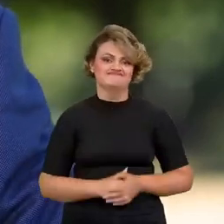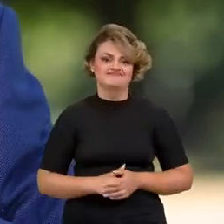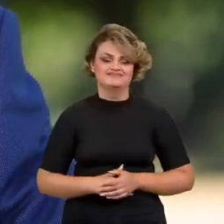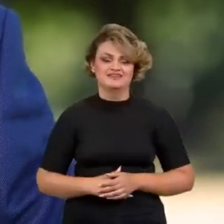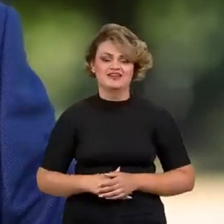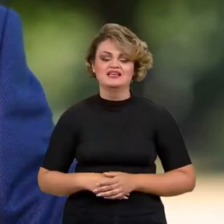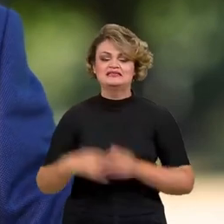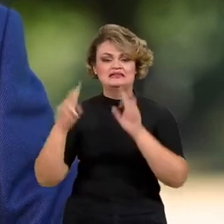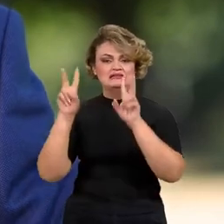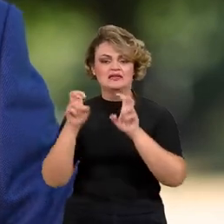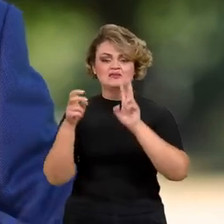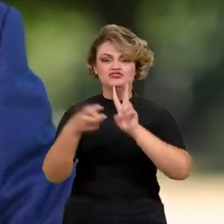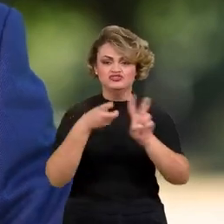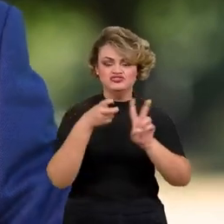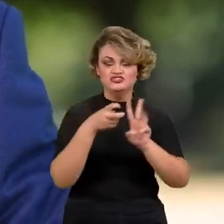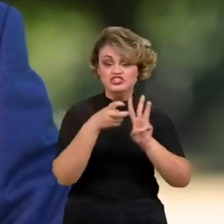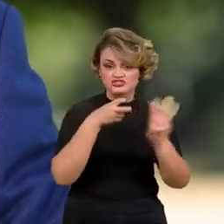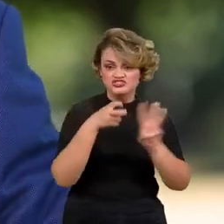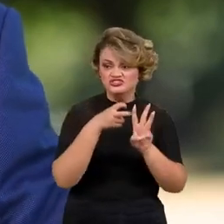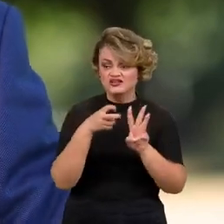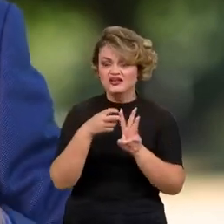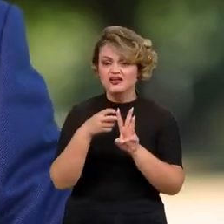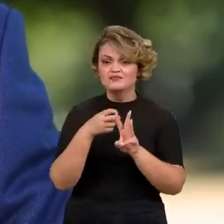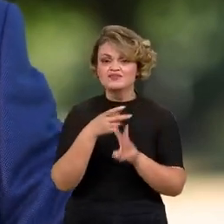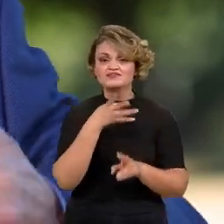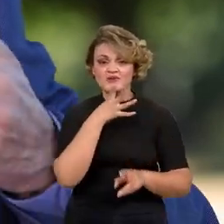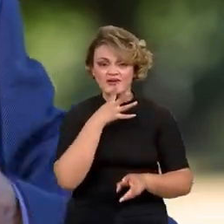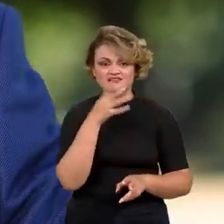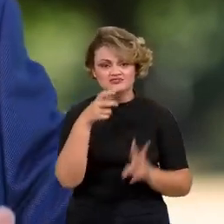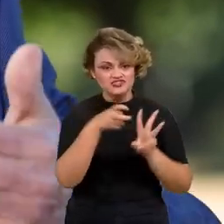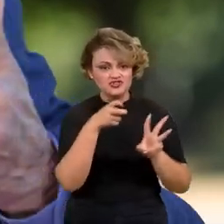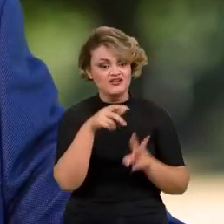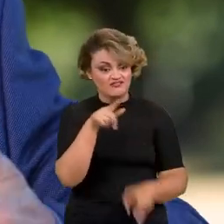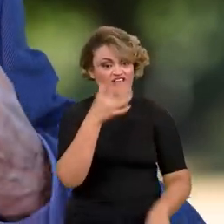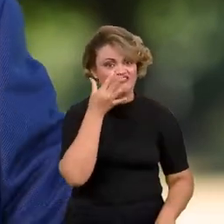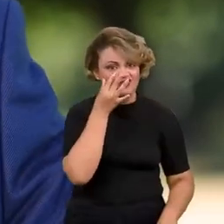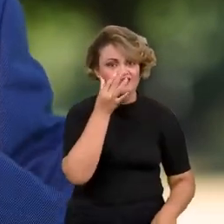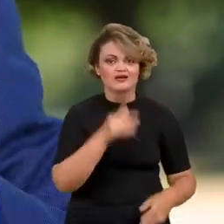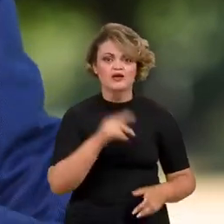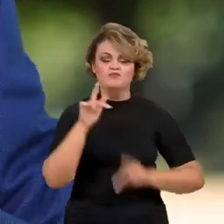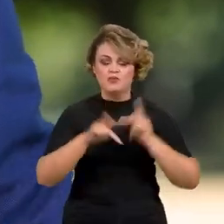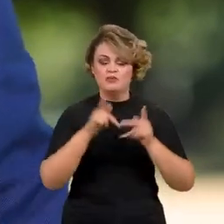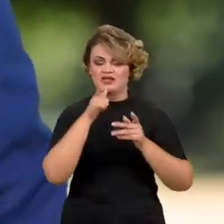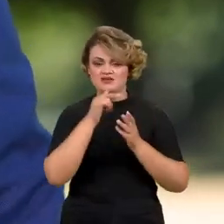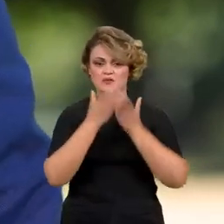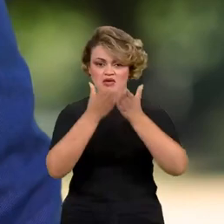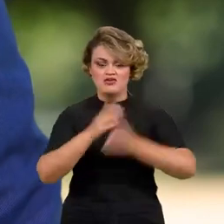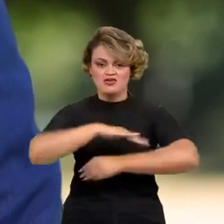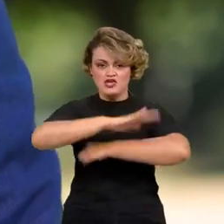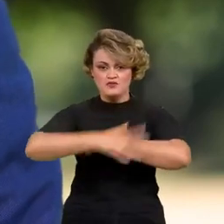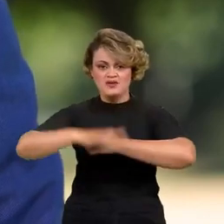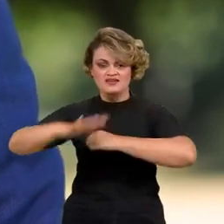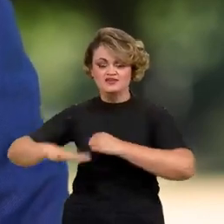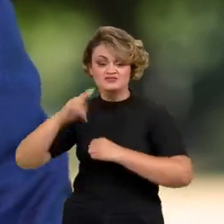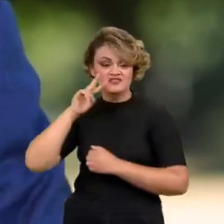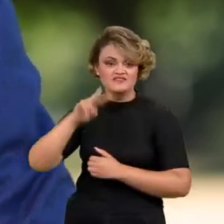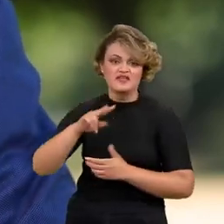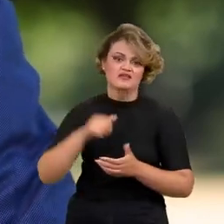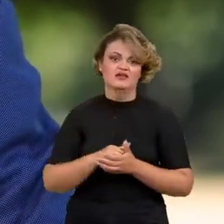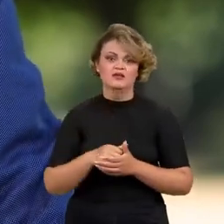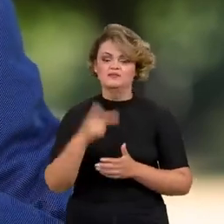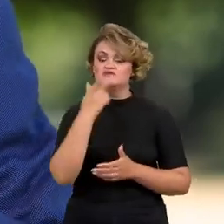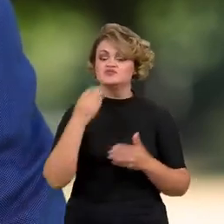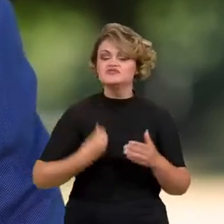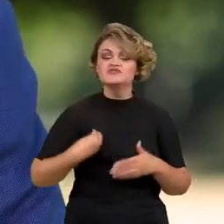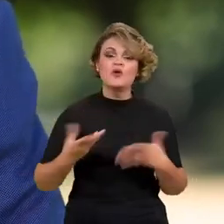vendo os indígenas vamos discutir a questão dos povos ribeirinhos vem dos povos ribeirinhos e vendo como ele vive porque